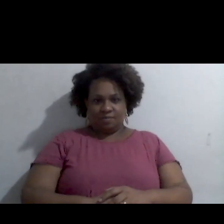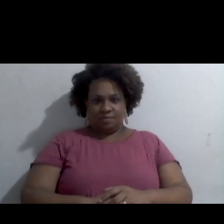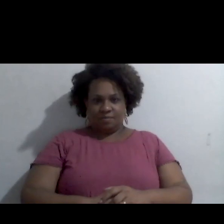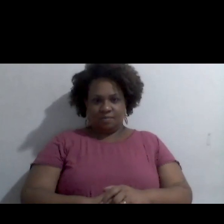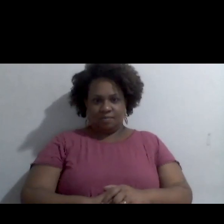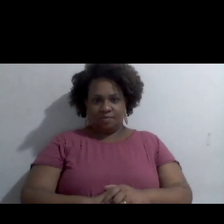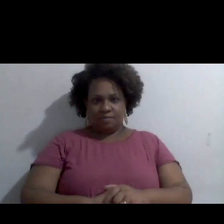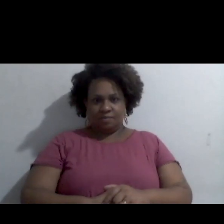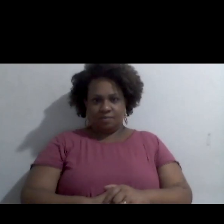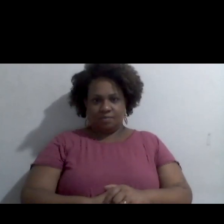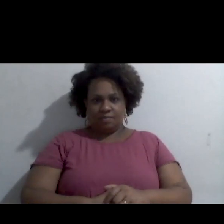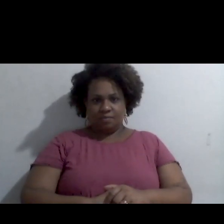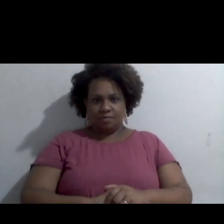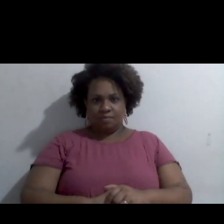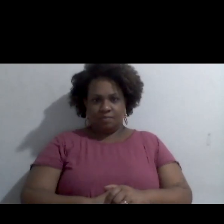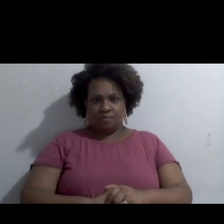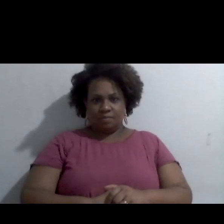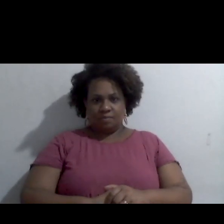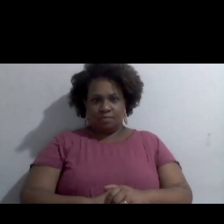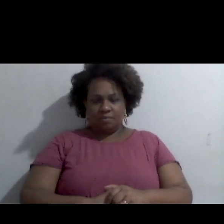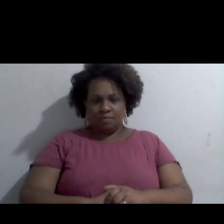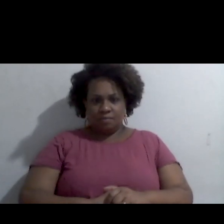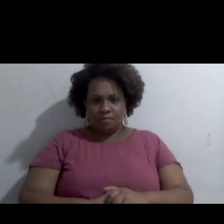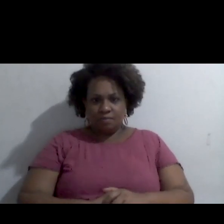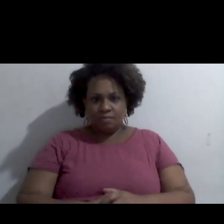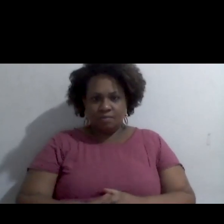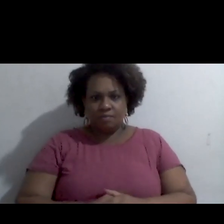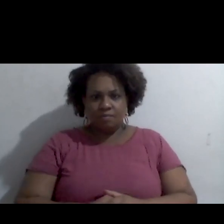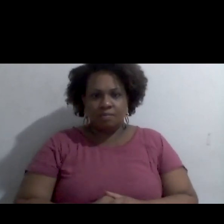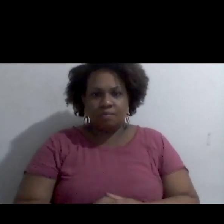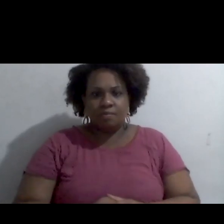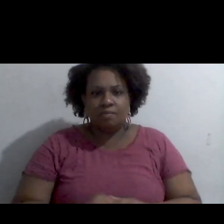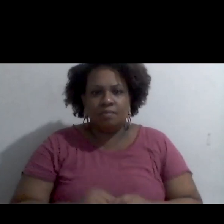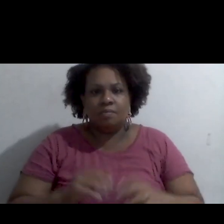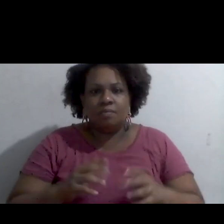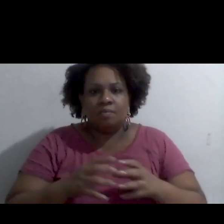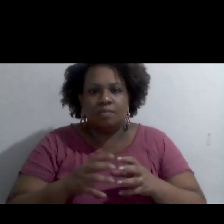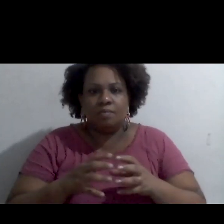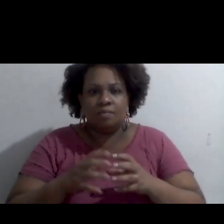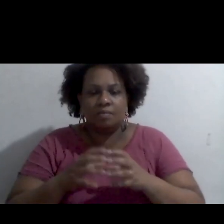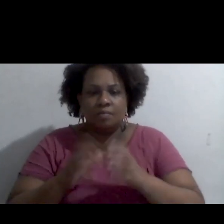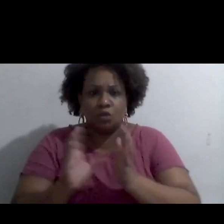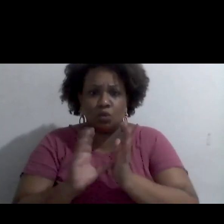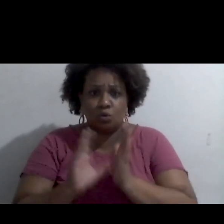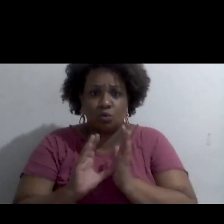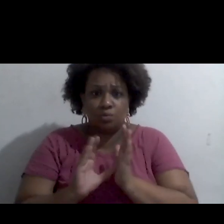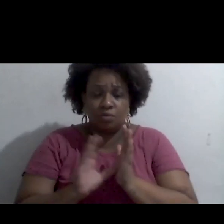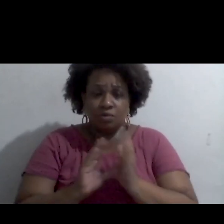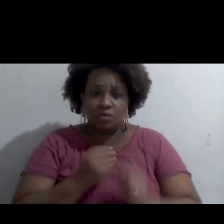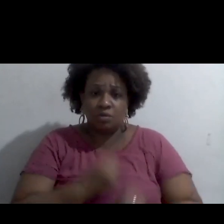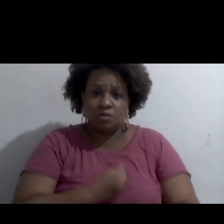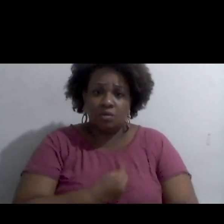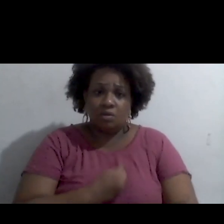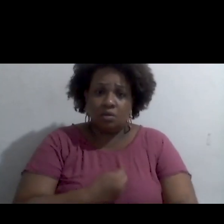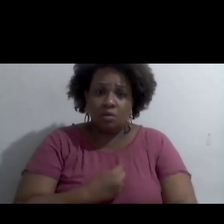2007, não foi lá? Em 2007, essa comunidade, muitas dessa comunidade que estão aqui, foram